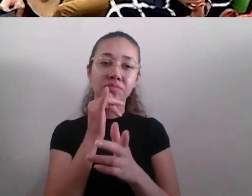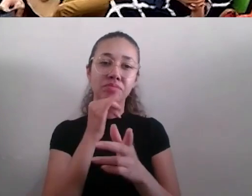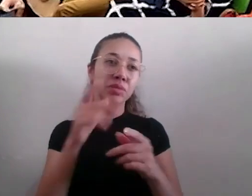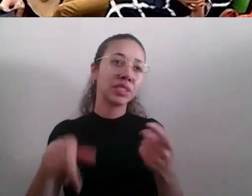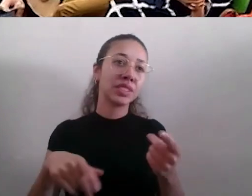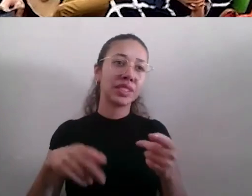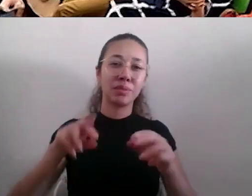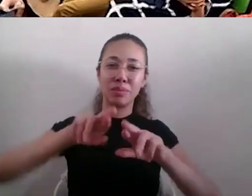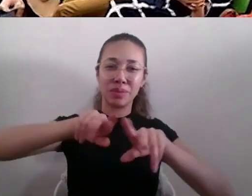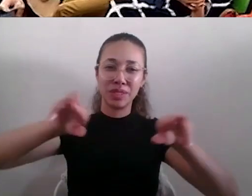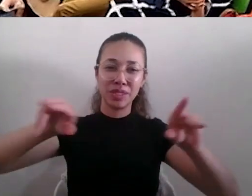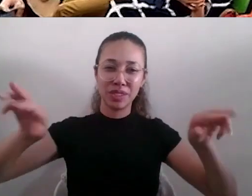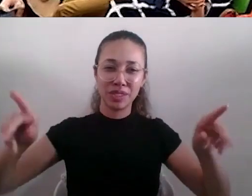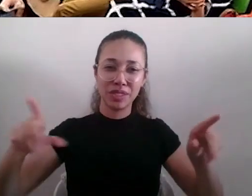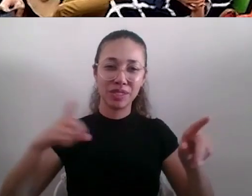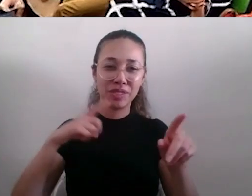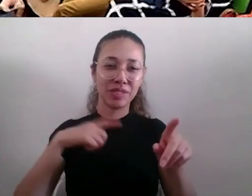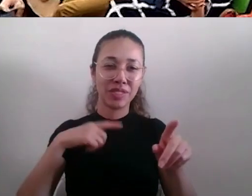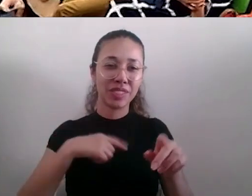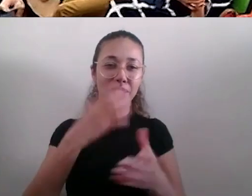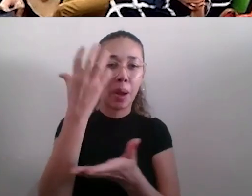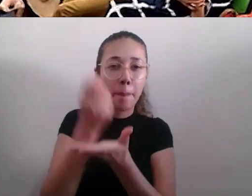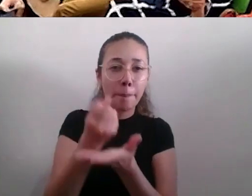Apple, Castbox, seja lá onde for,